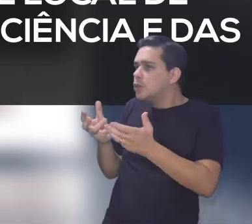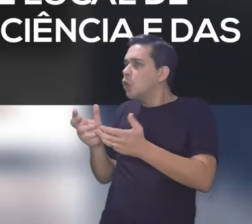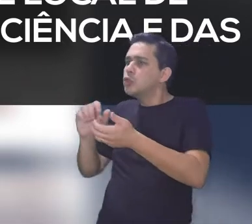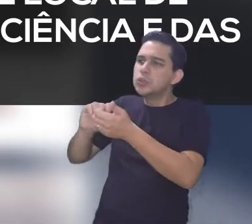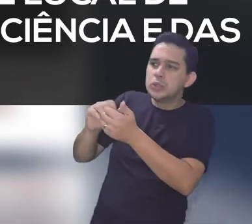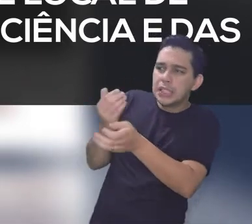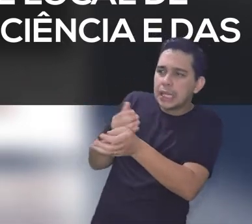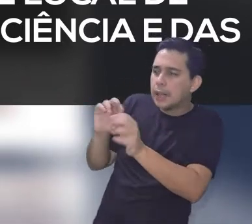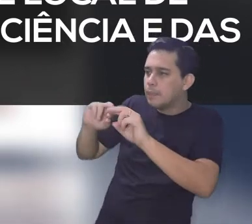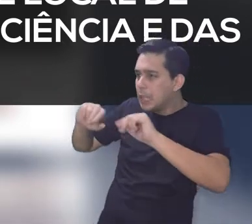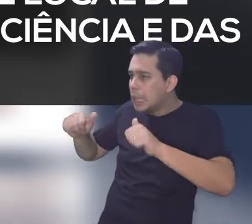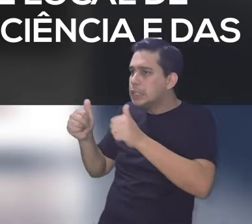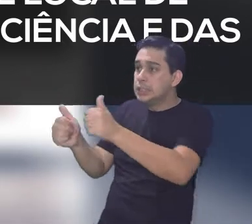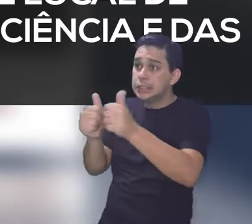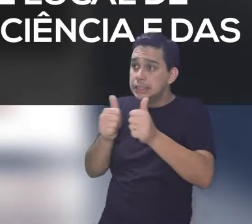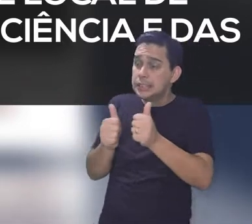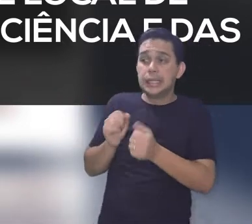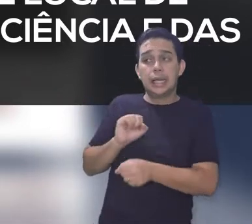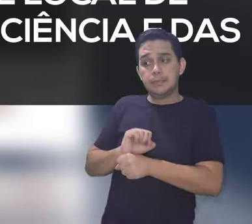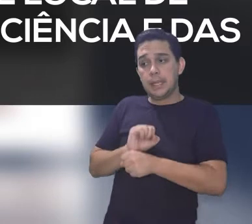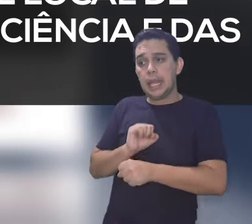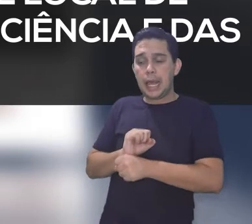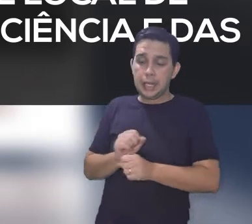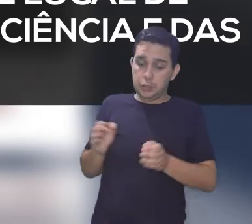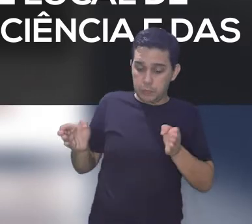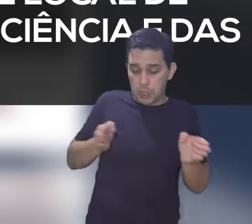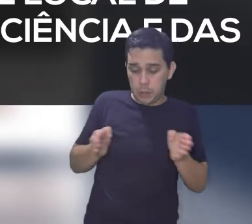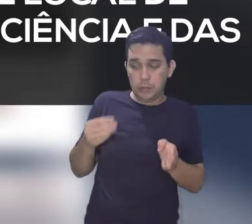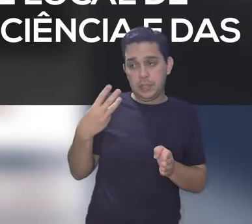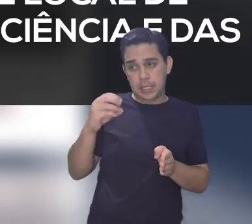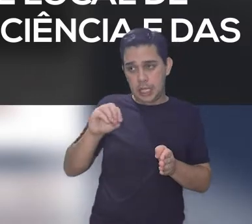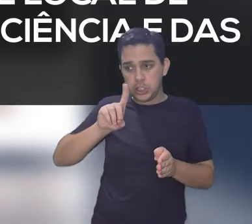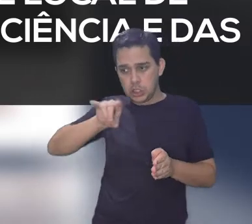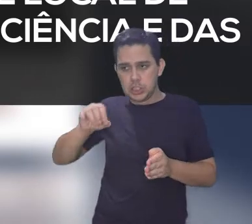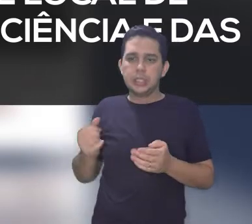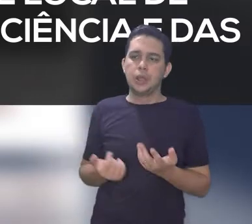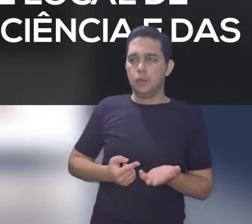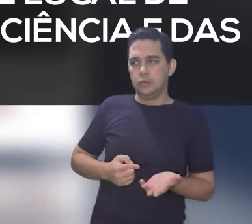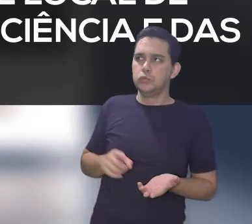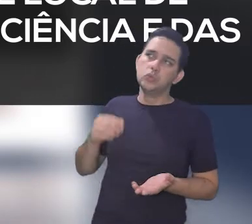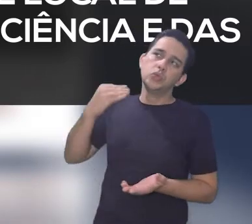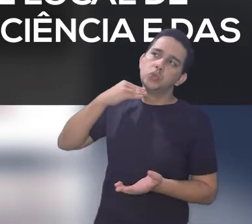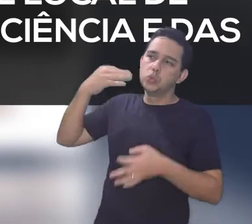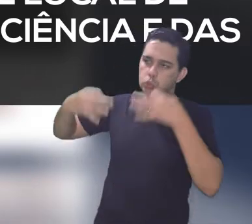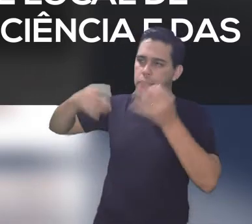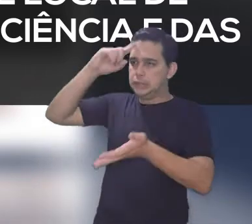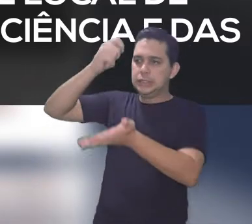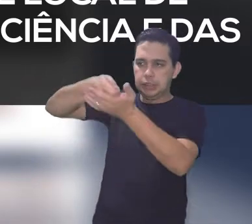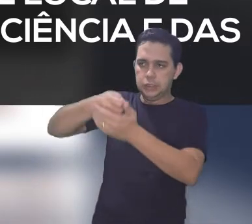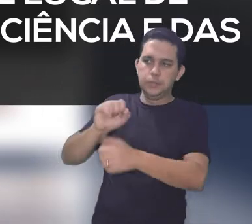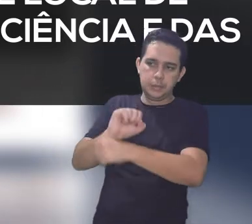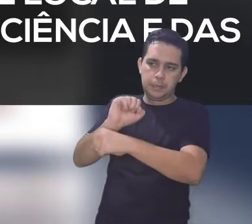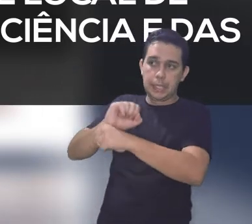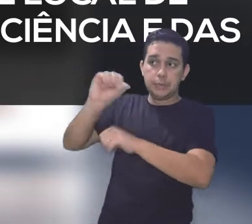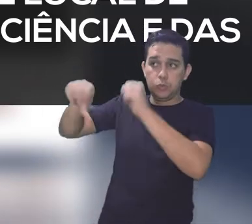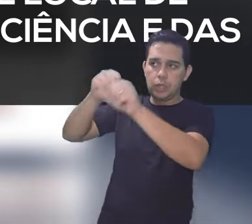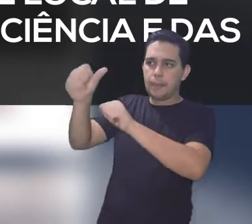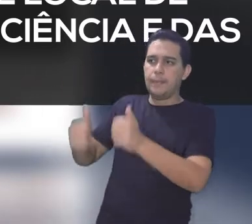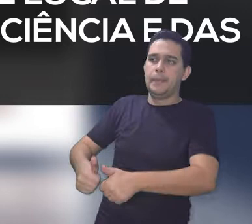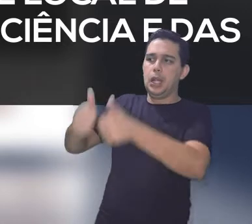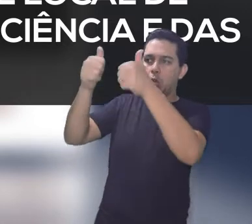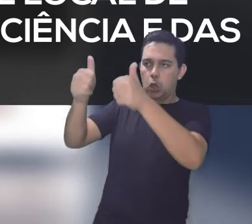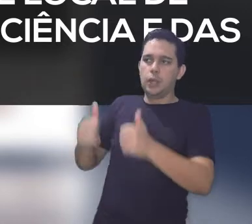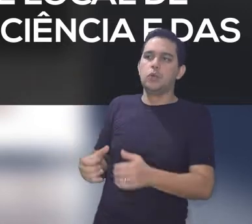atendimento diferenciado. A gente tem que aguardar esses 30 dias, porque é o prazo que foi fixado para que